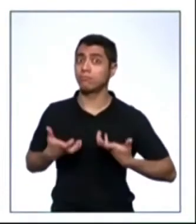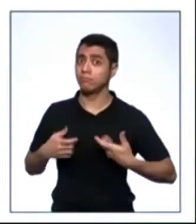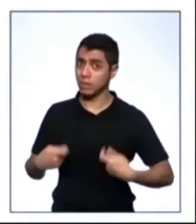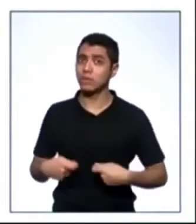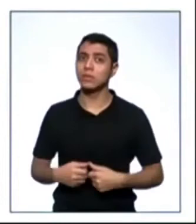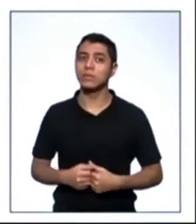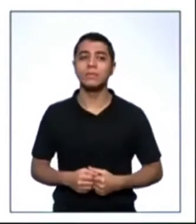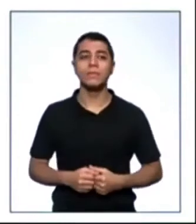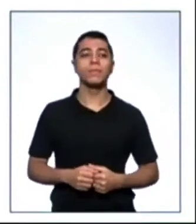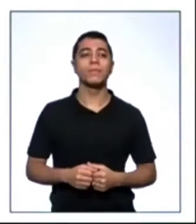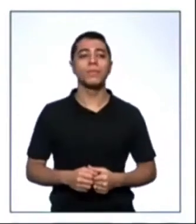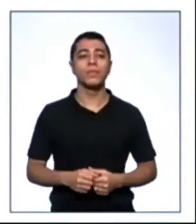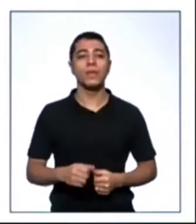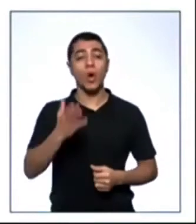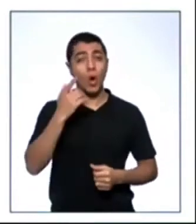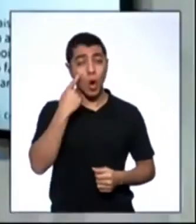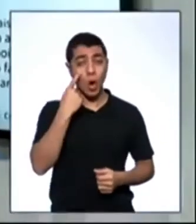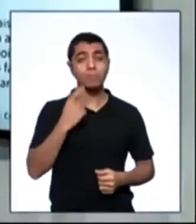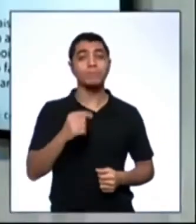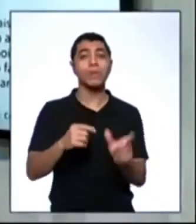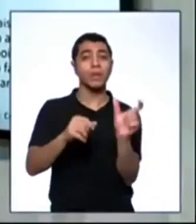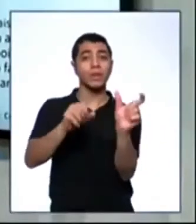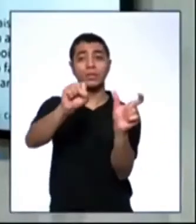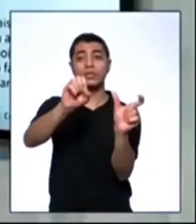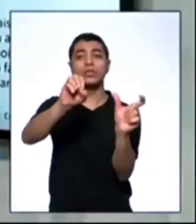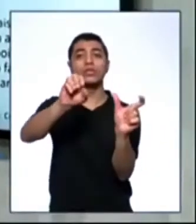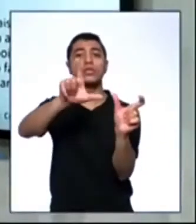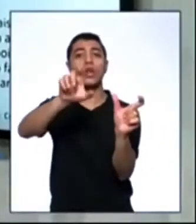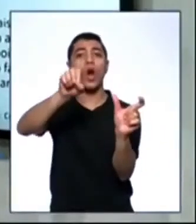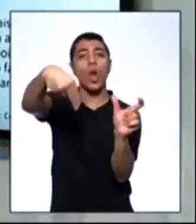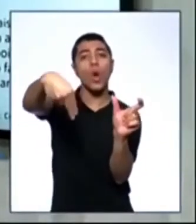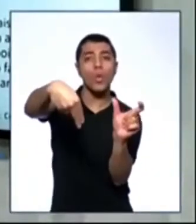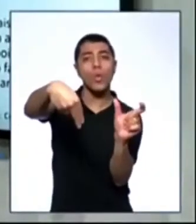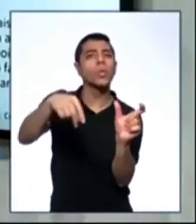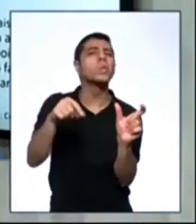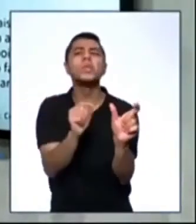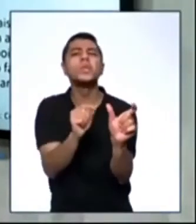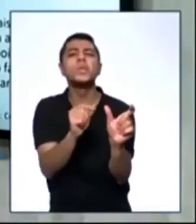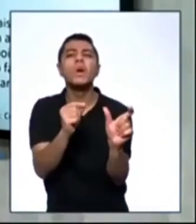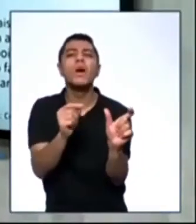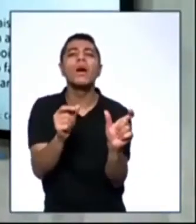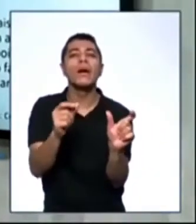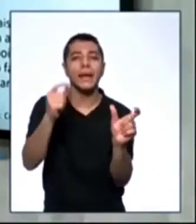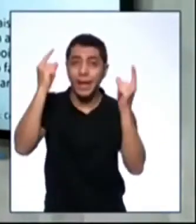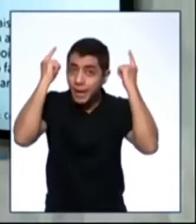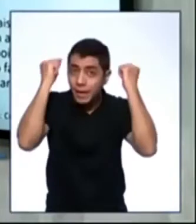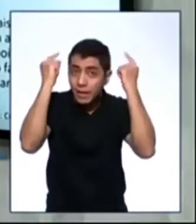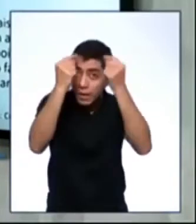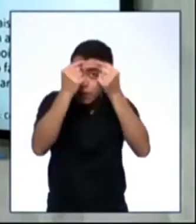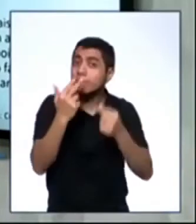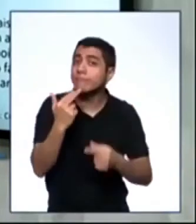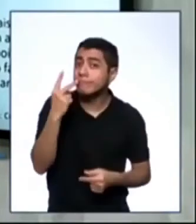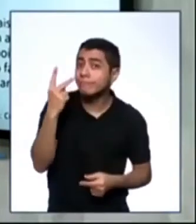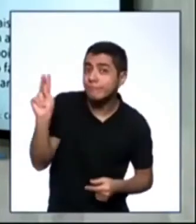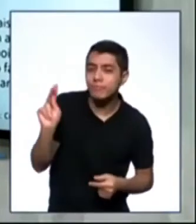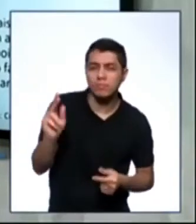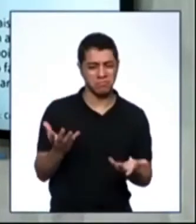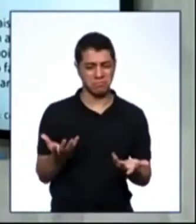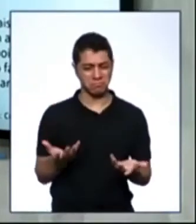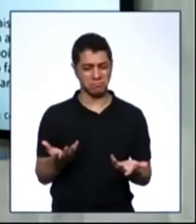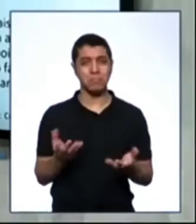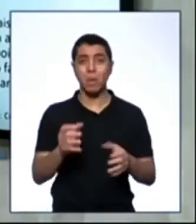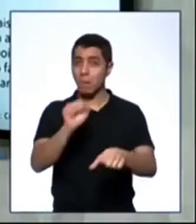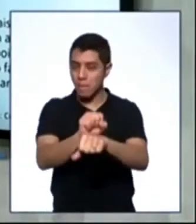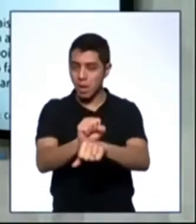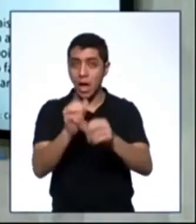nome grego. Para e olha para mim. Para e olha para mim. Esse texto fala do Solon e fala de um nome grego. Então, Solon